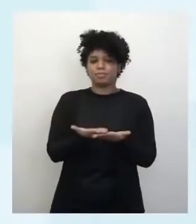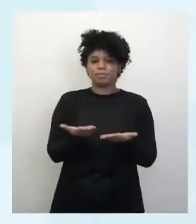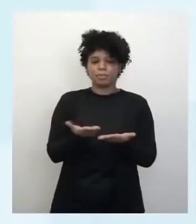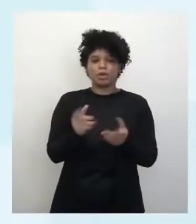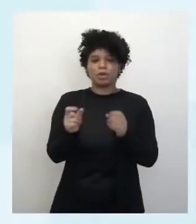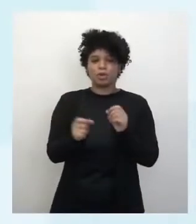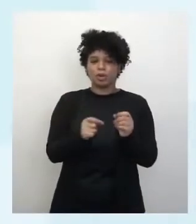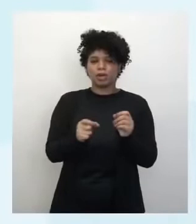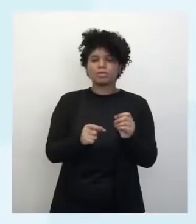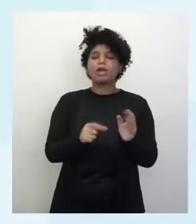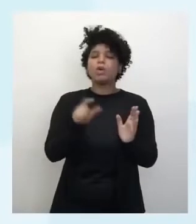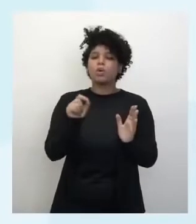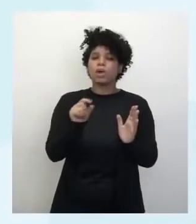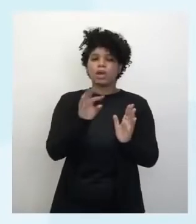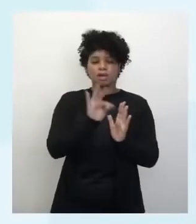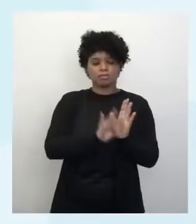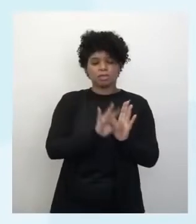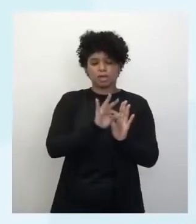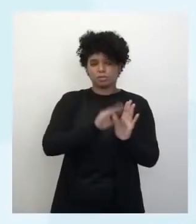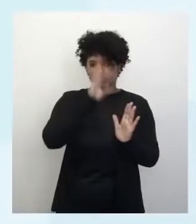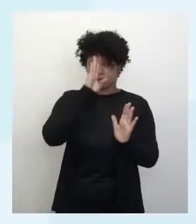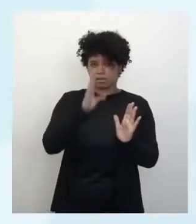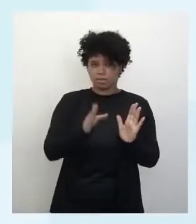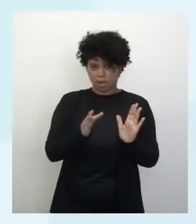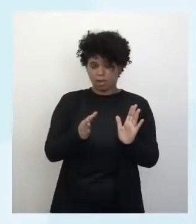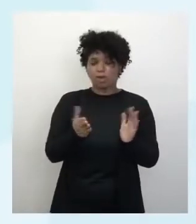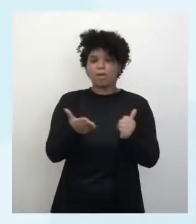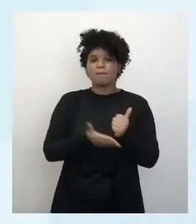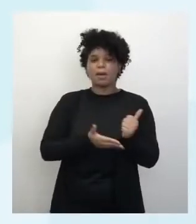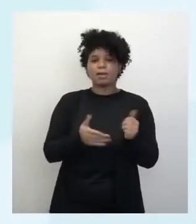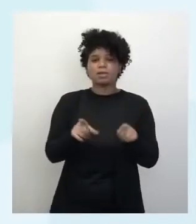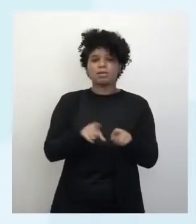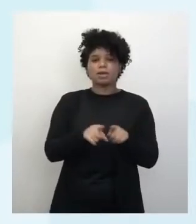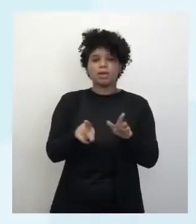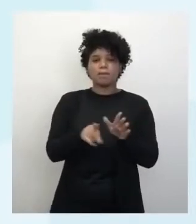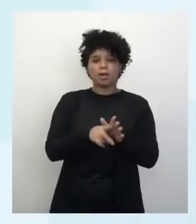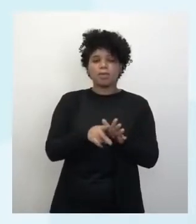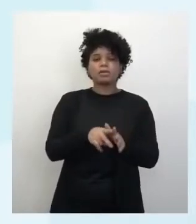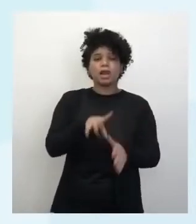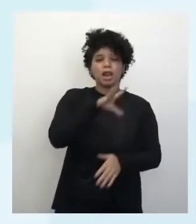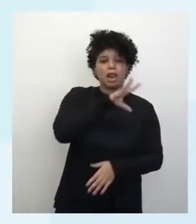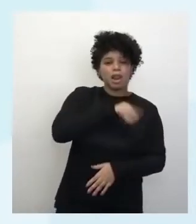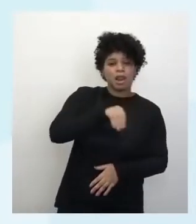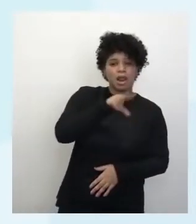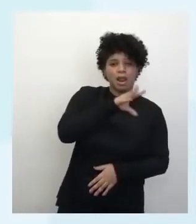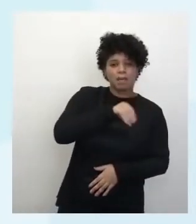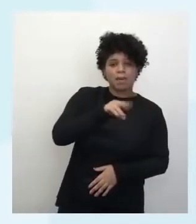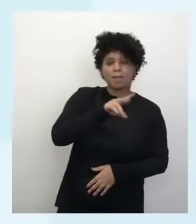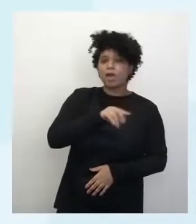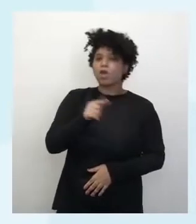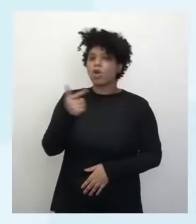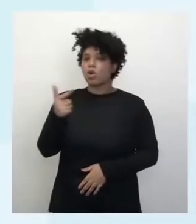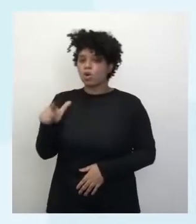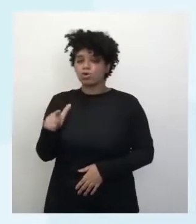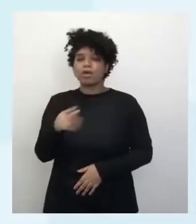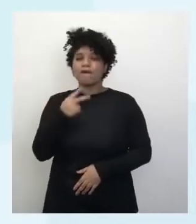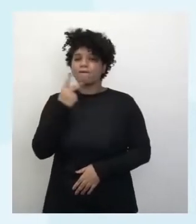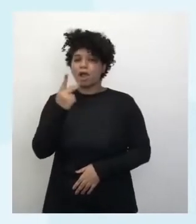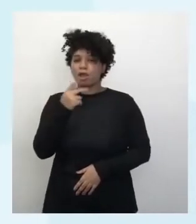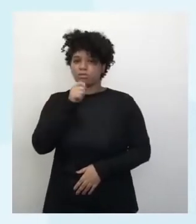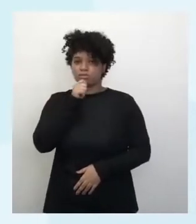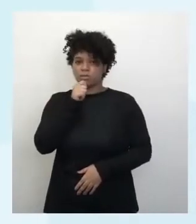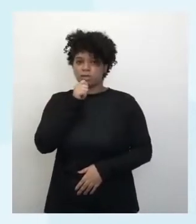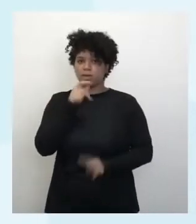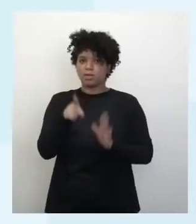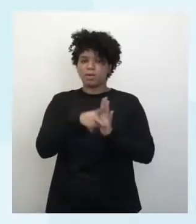Retextualização, que é a base hoje da nossa aula, e articulação entre a linguagem verbal e a não verbal em textos. Está no